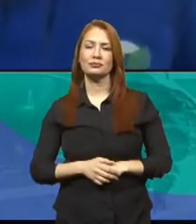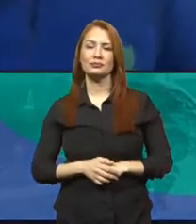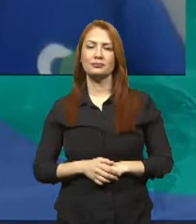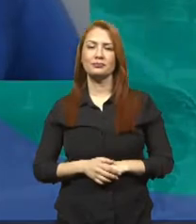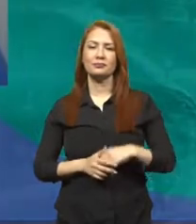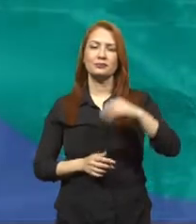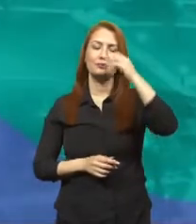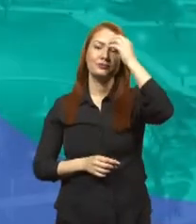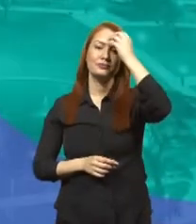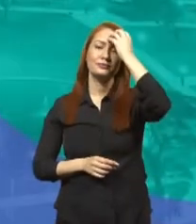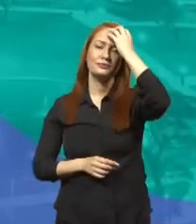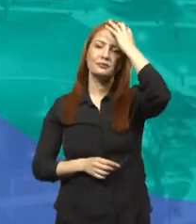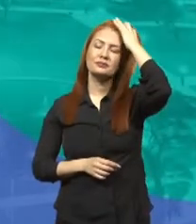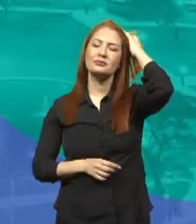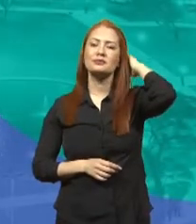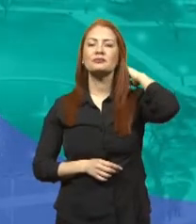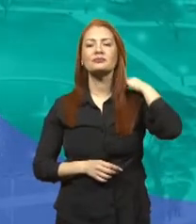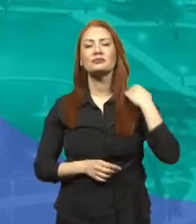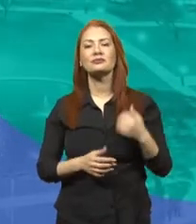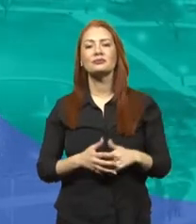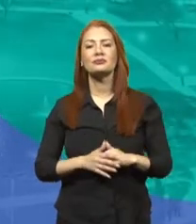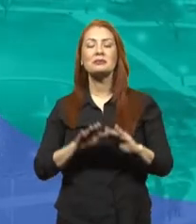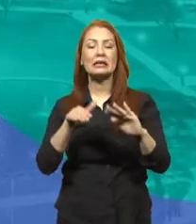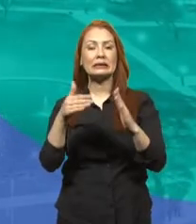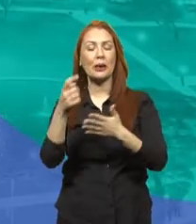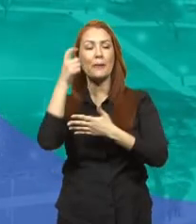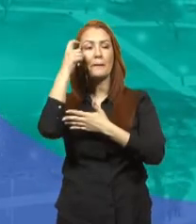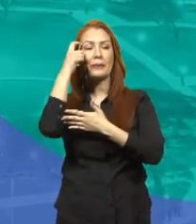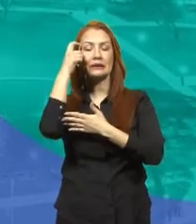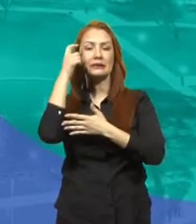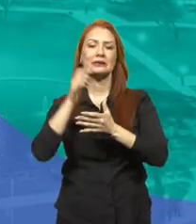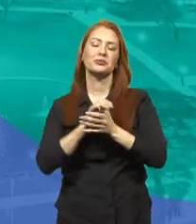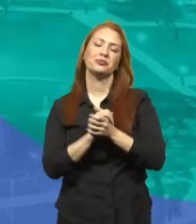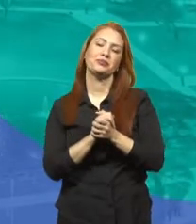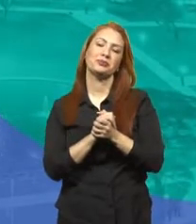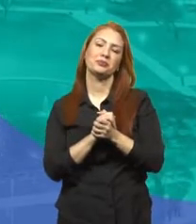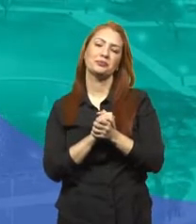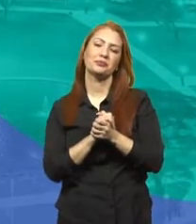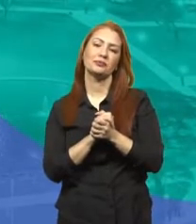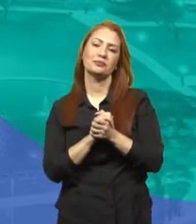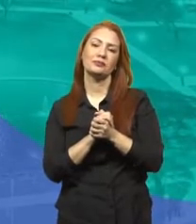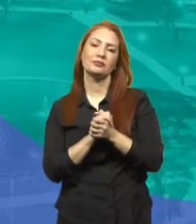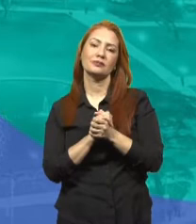Então, pensando na cooperativa, a gente está